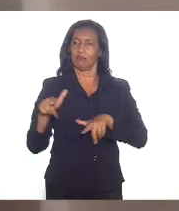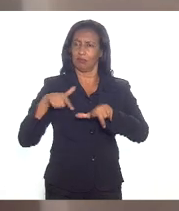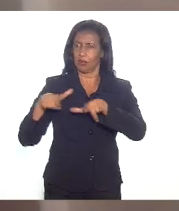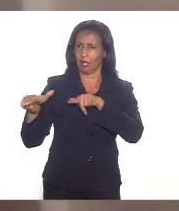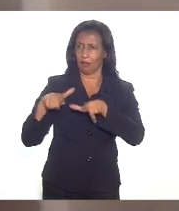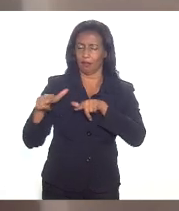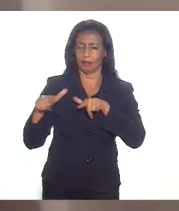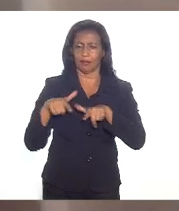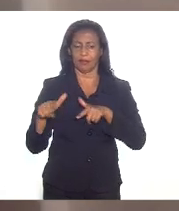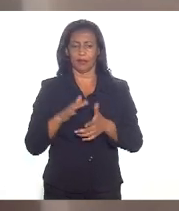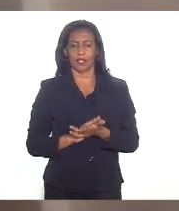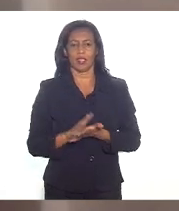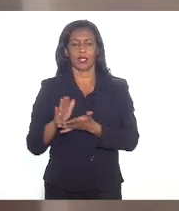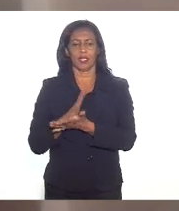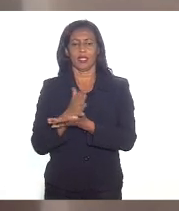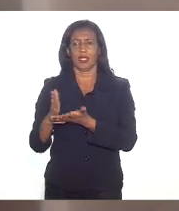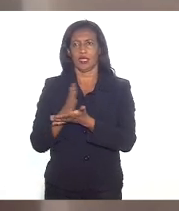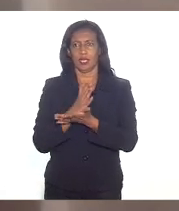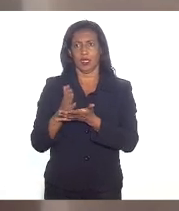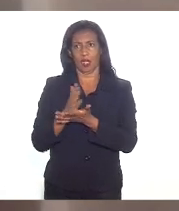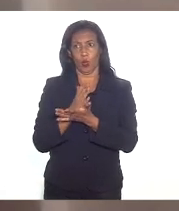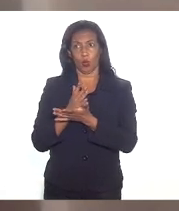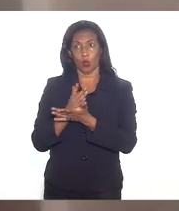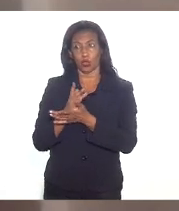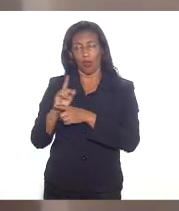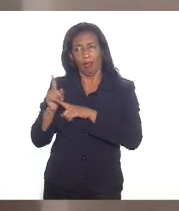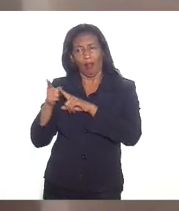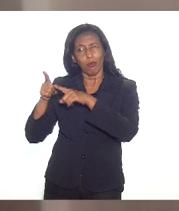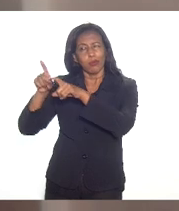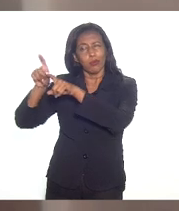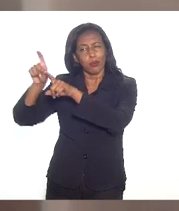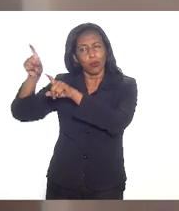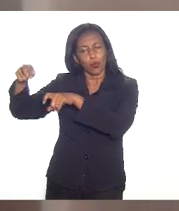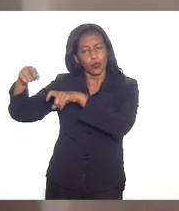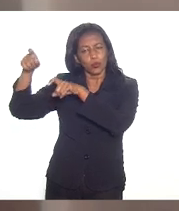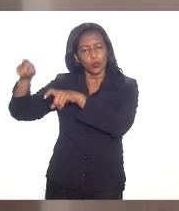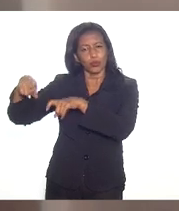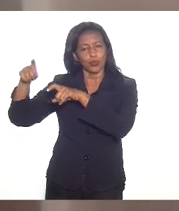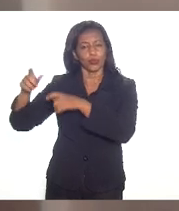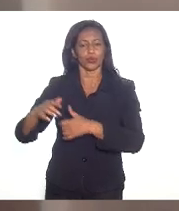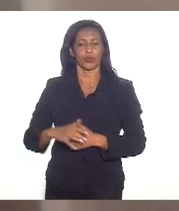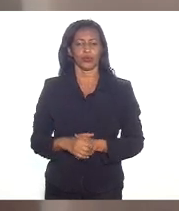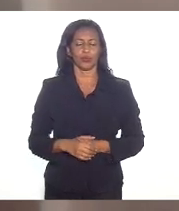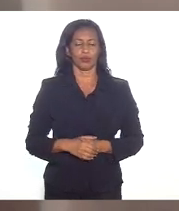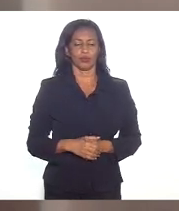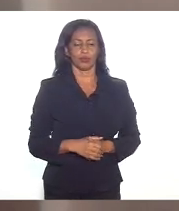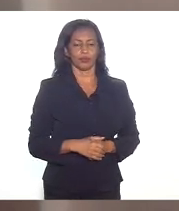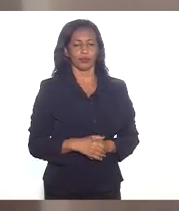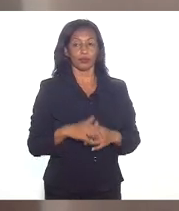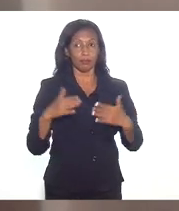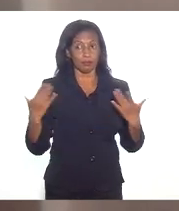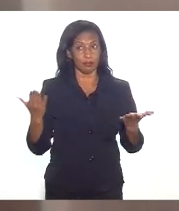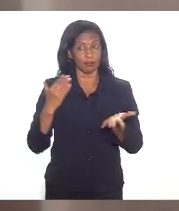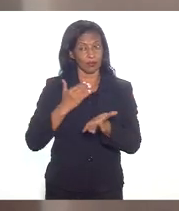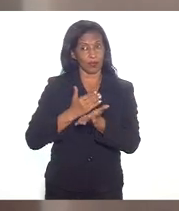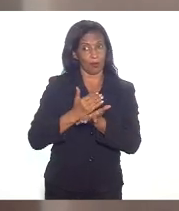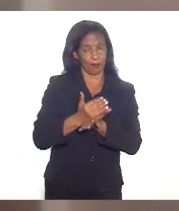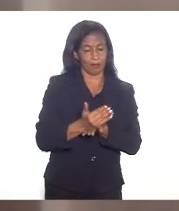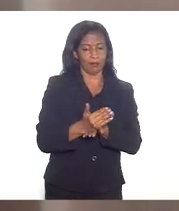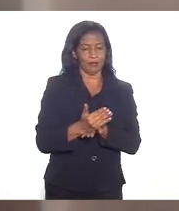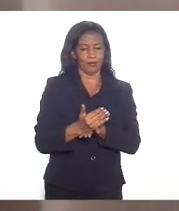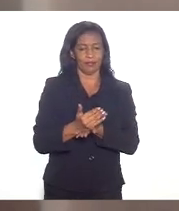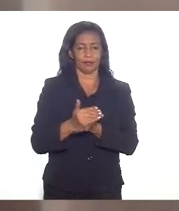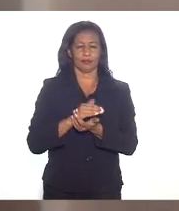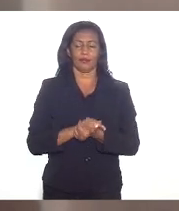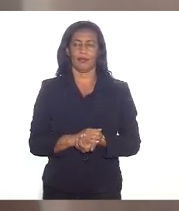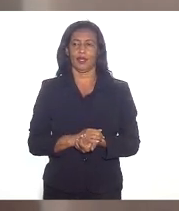né? E alguns municípios do interior, né? Mas E aí começa um pouco, né? Isso é uma coisa